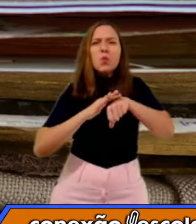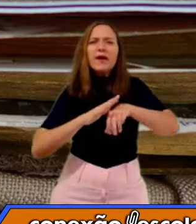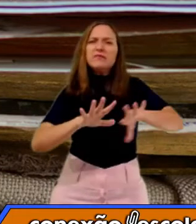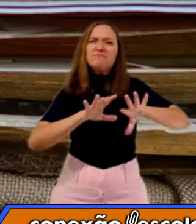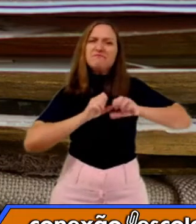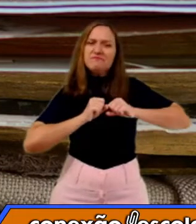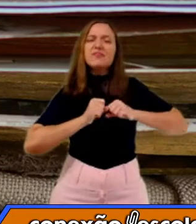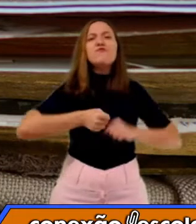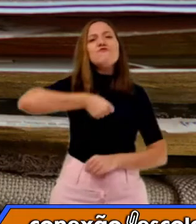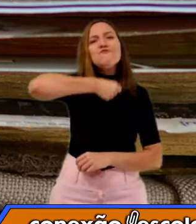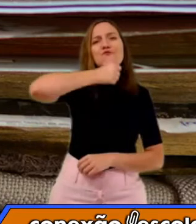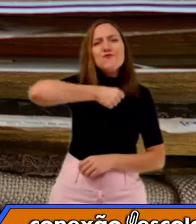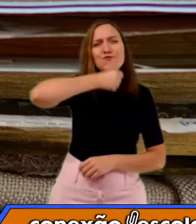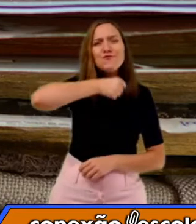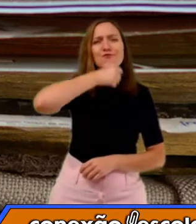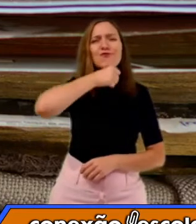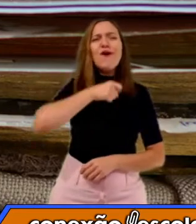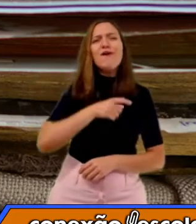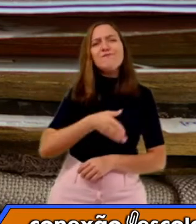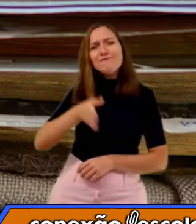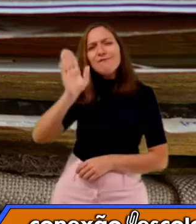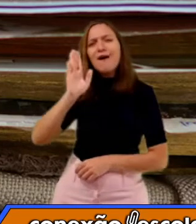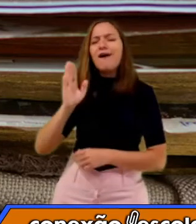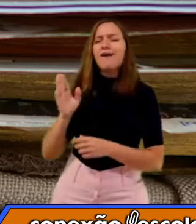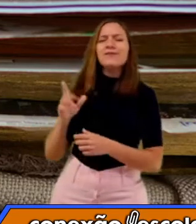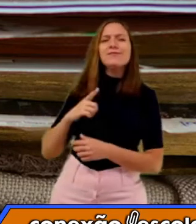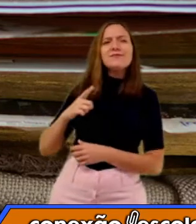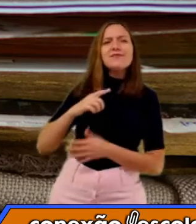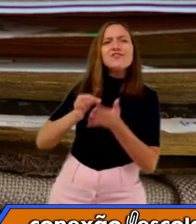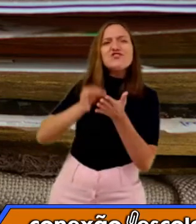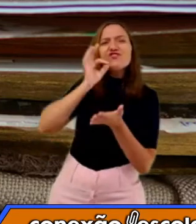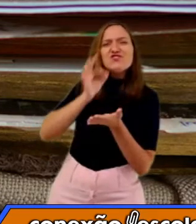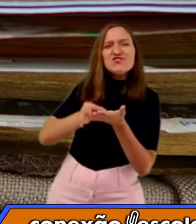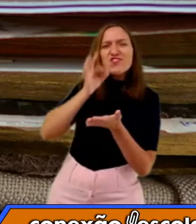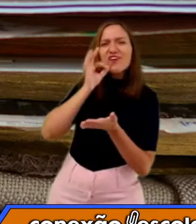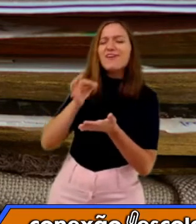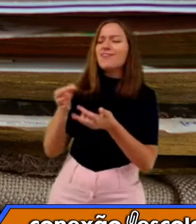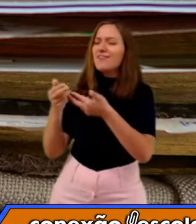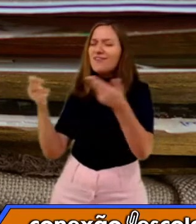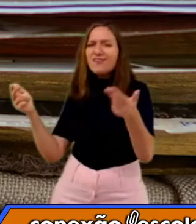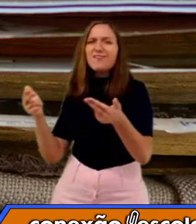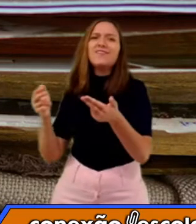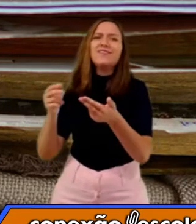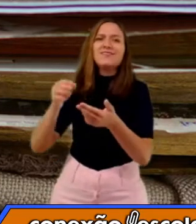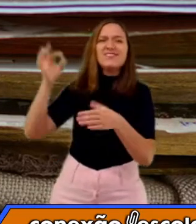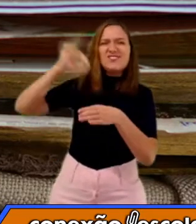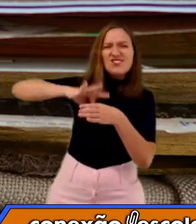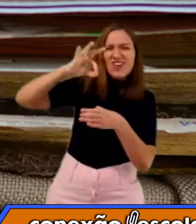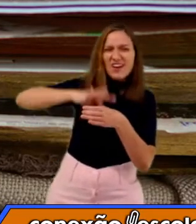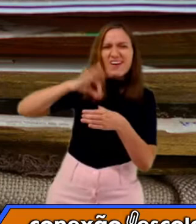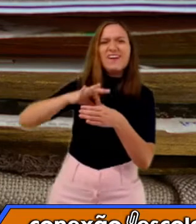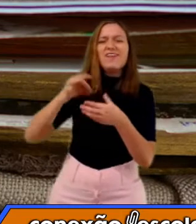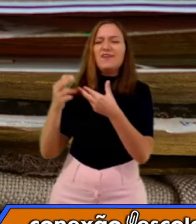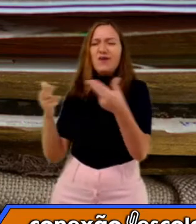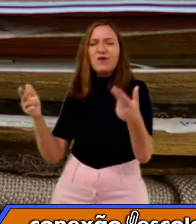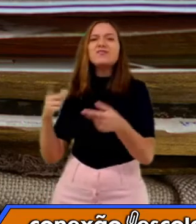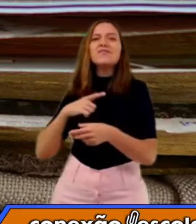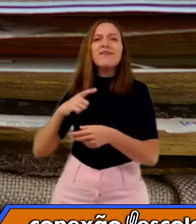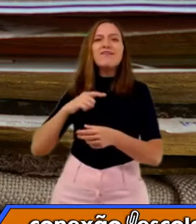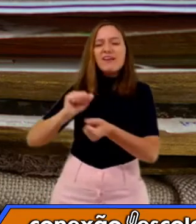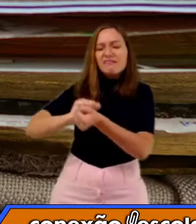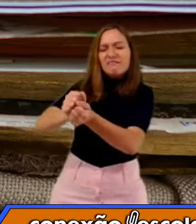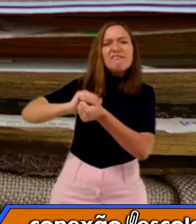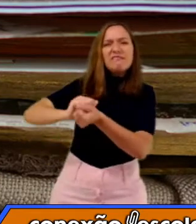que nossas avós buscavam fazer os chazinhos, traziam os emplastros? Esses